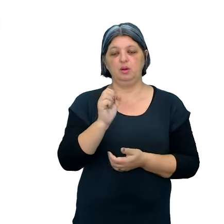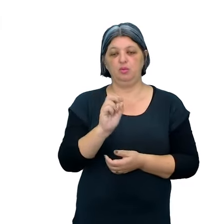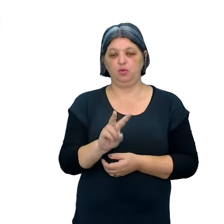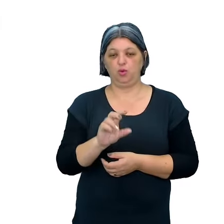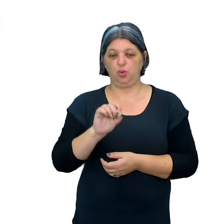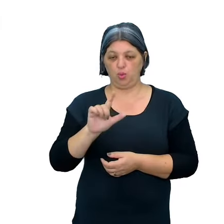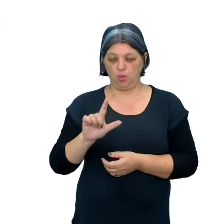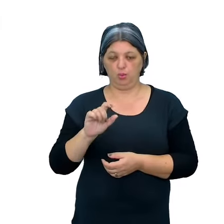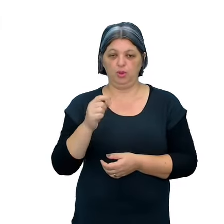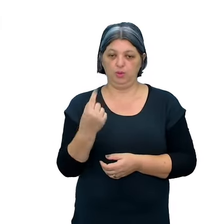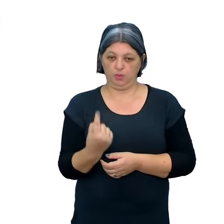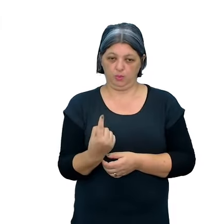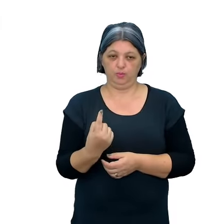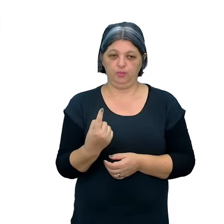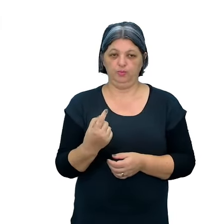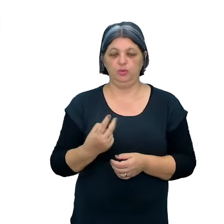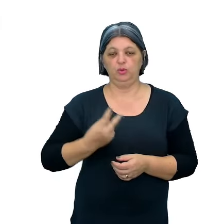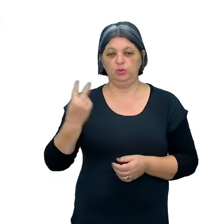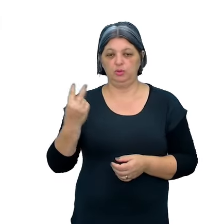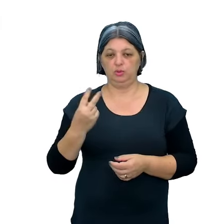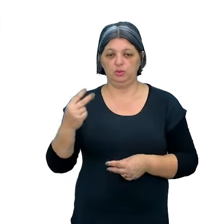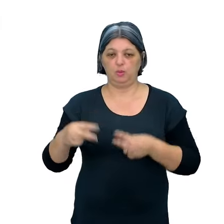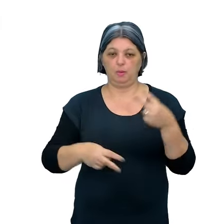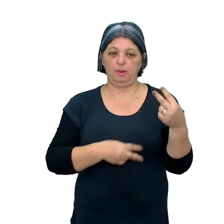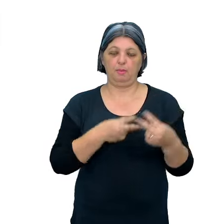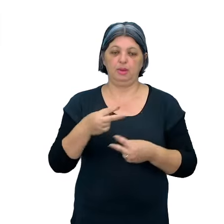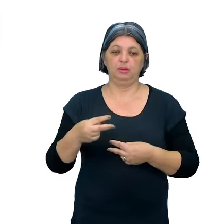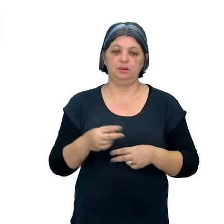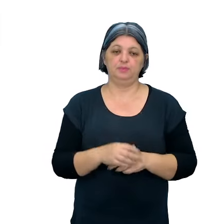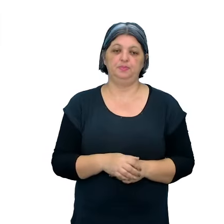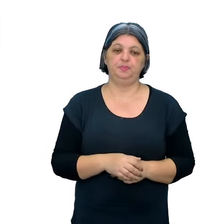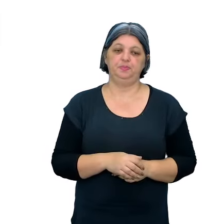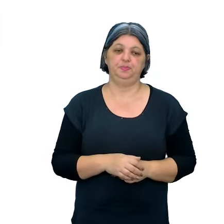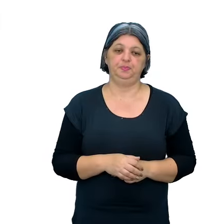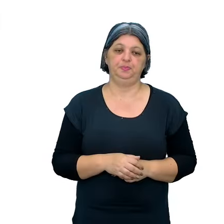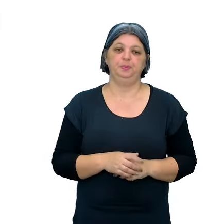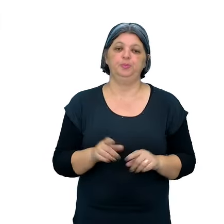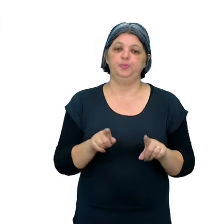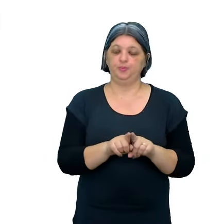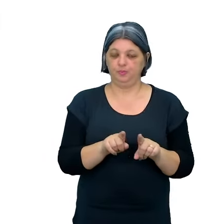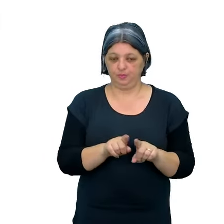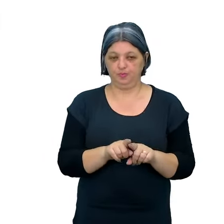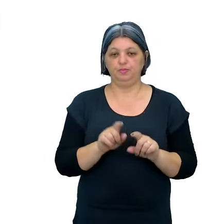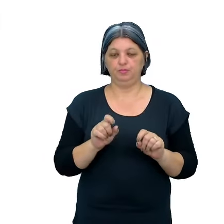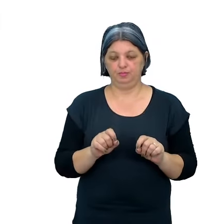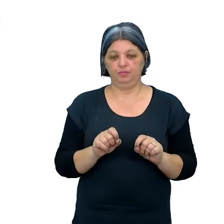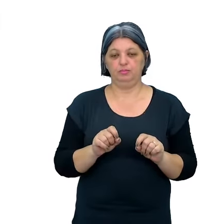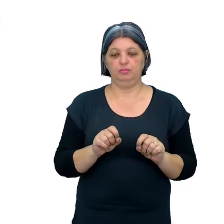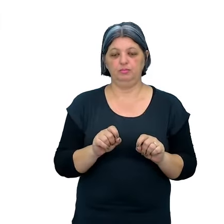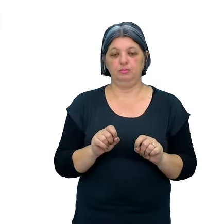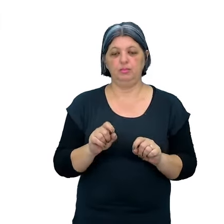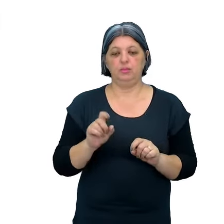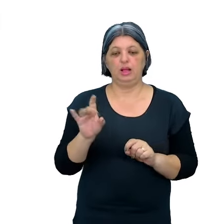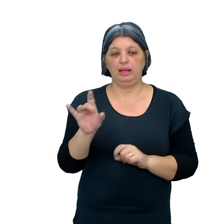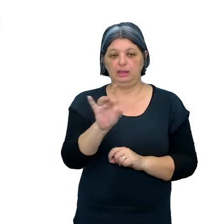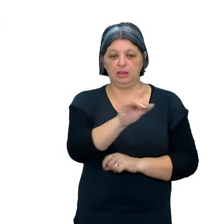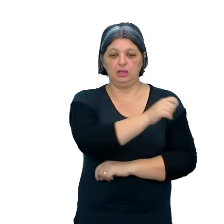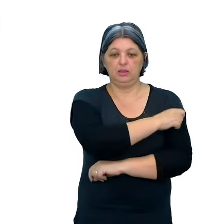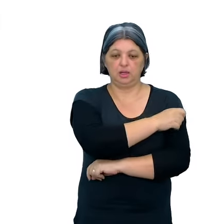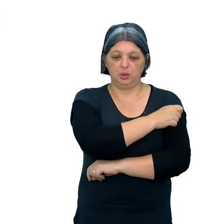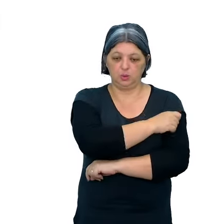desse segundo bimestre, por meio dos quais os estudantes serão orientados, né,